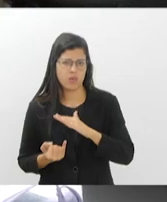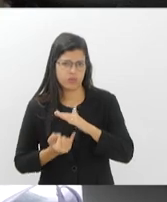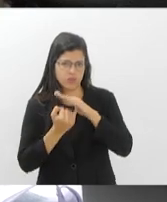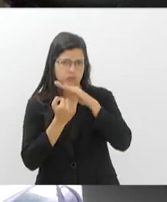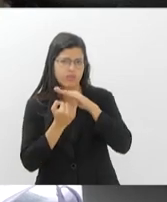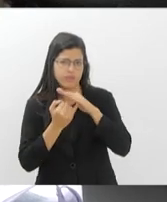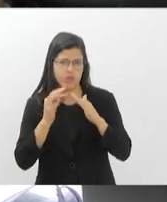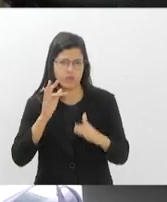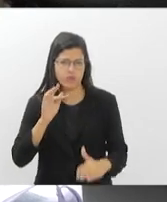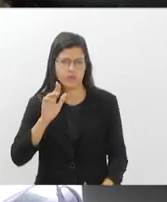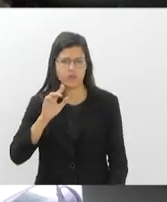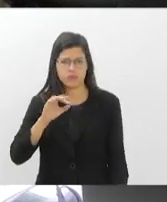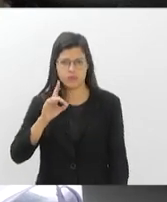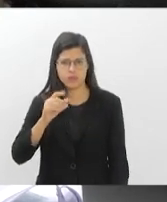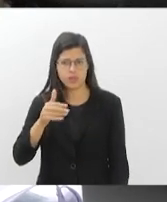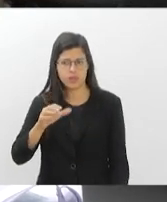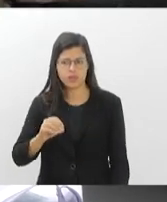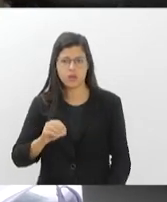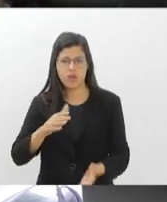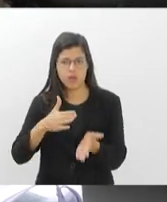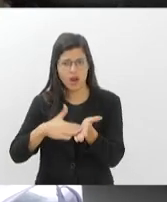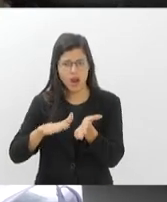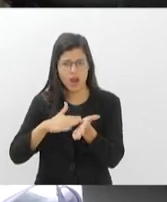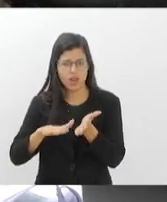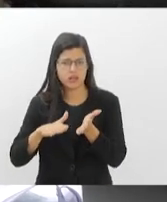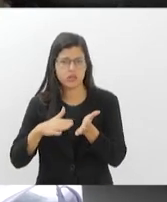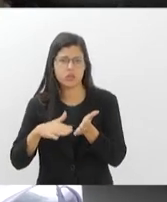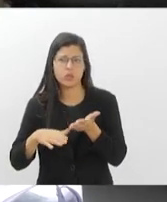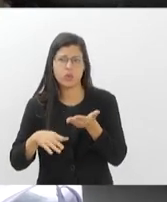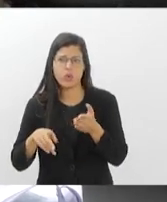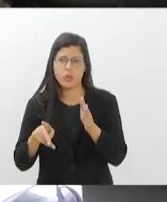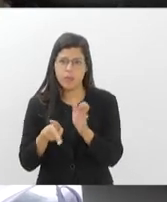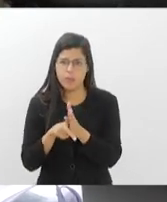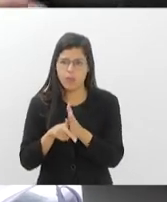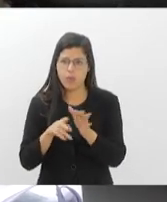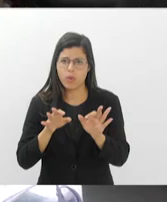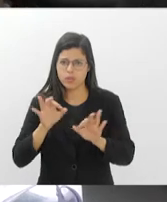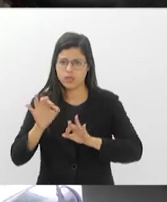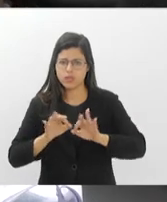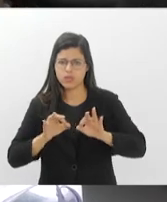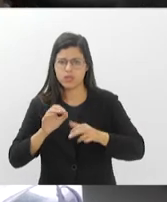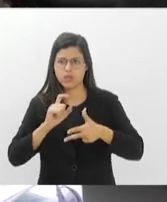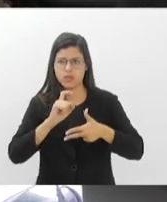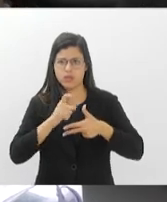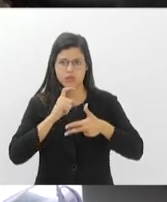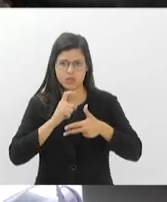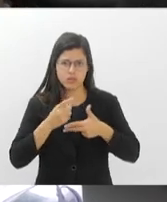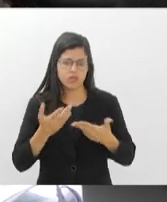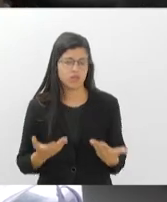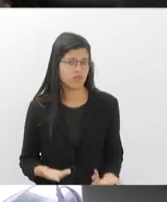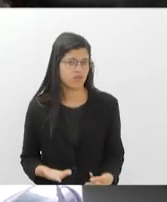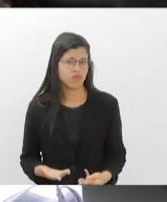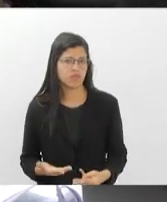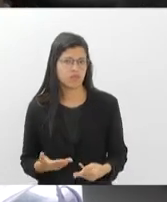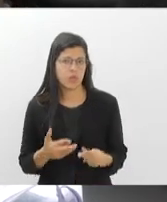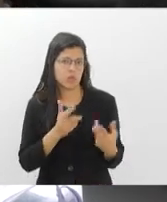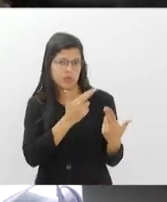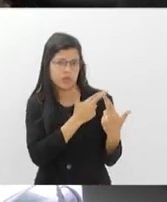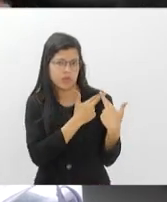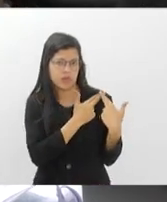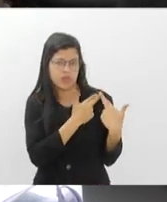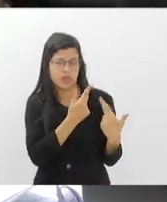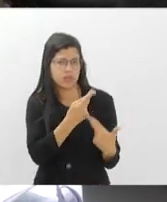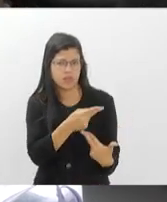despesa. Além do mais, organização do executivo, vazão de competência. Tá? Só isso